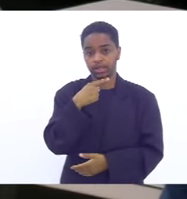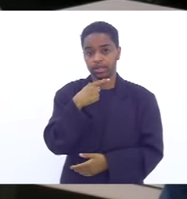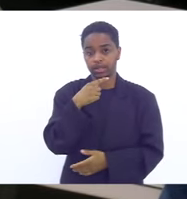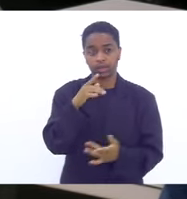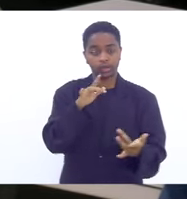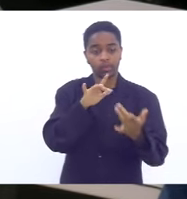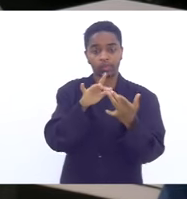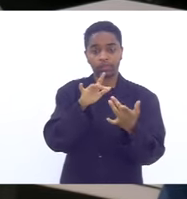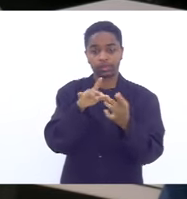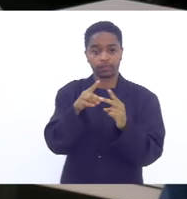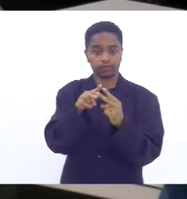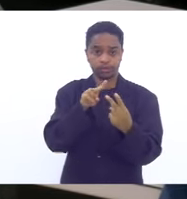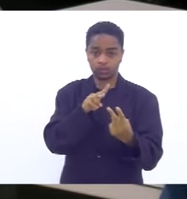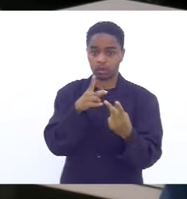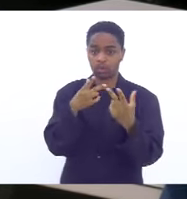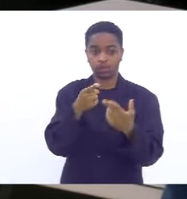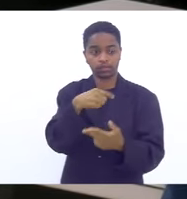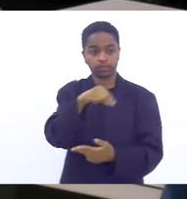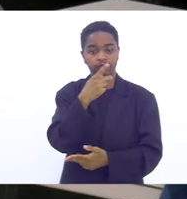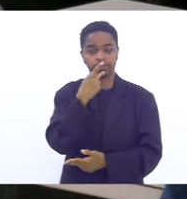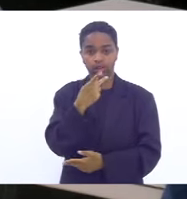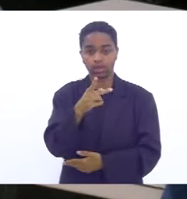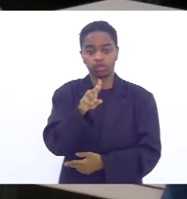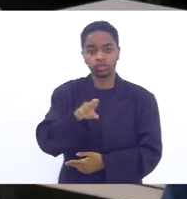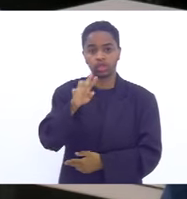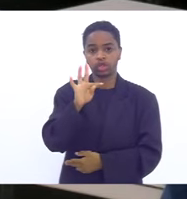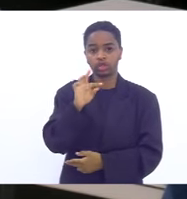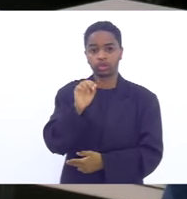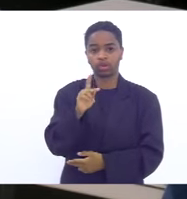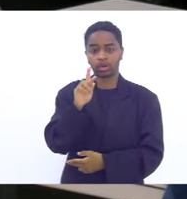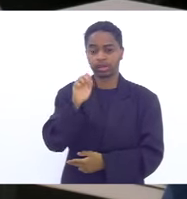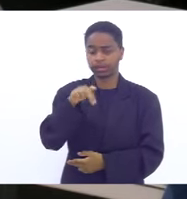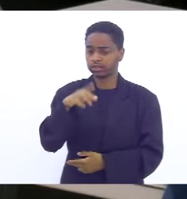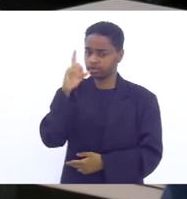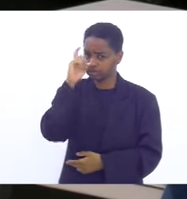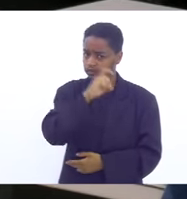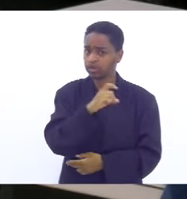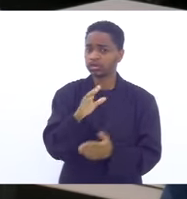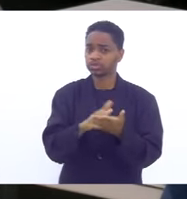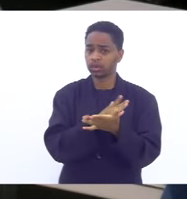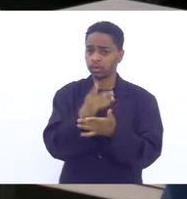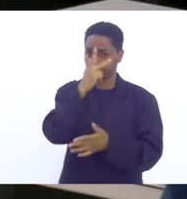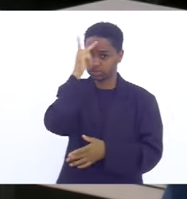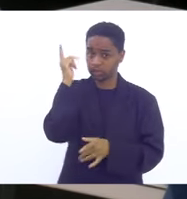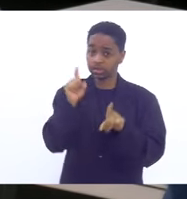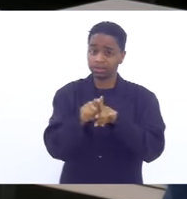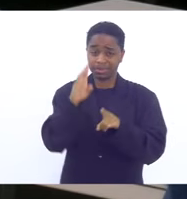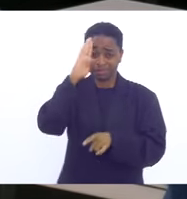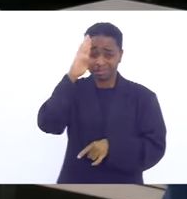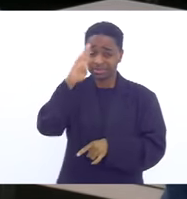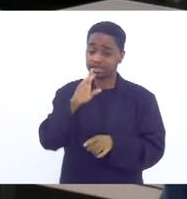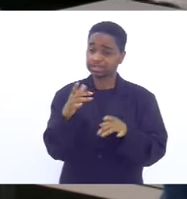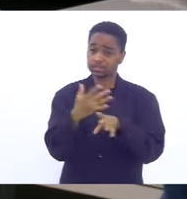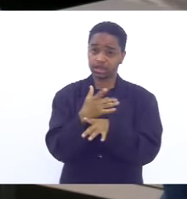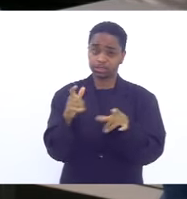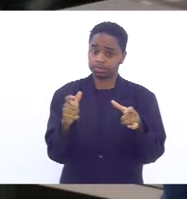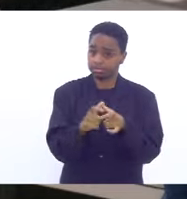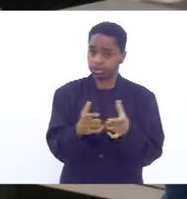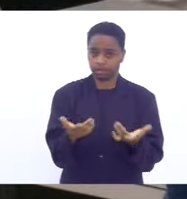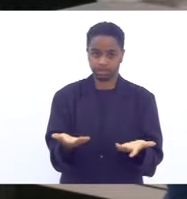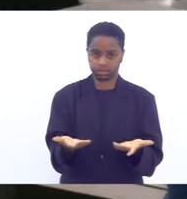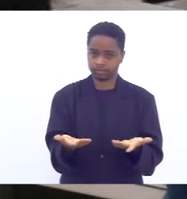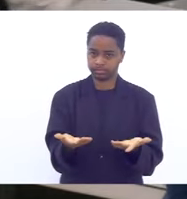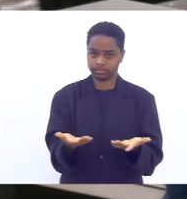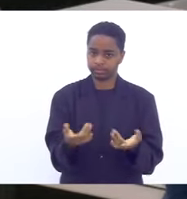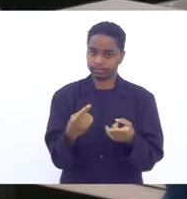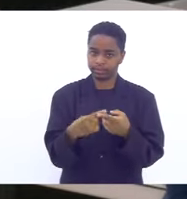falaram, né, através de token. É muito difícil ainda para algumas pessoas, principalmente que numa cidade pequena, né, que